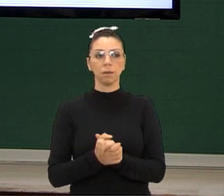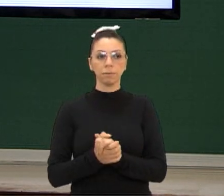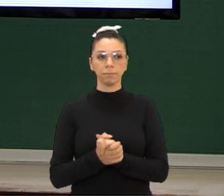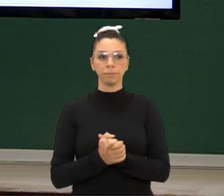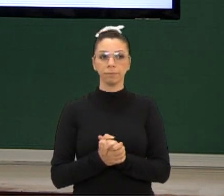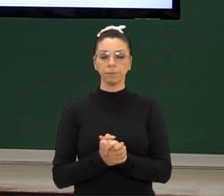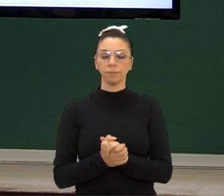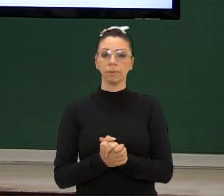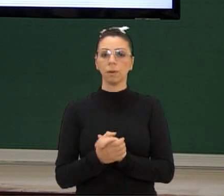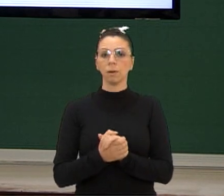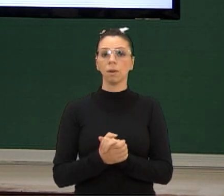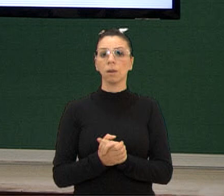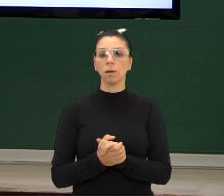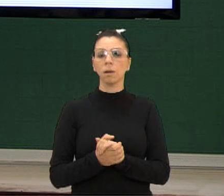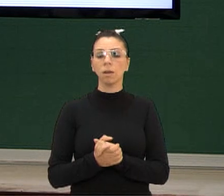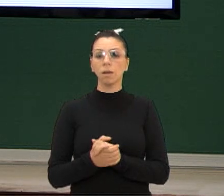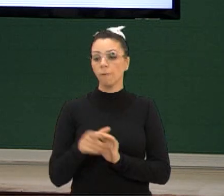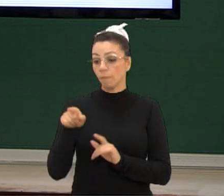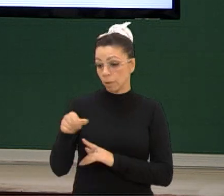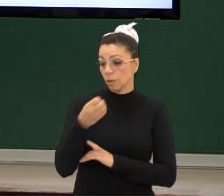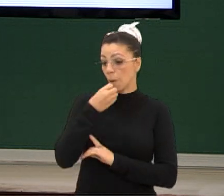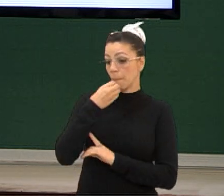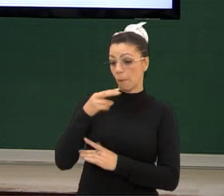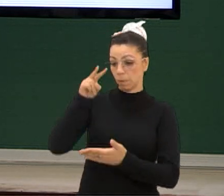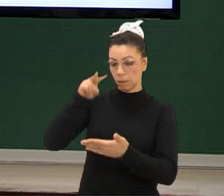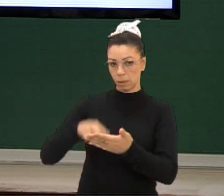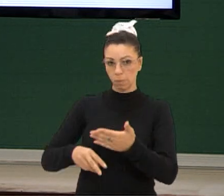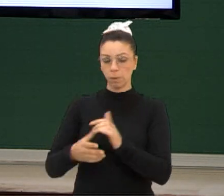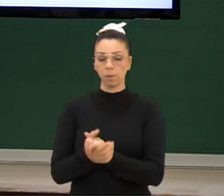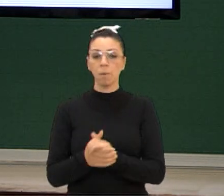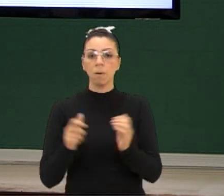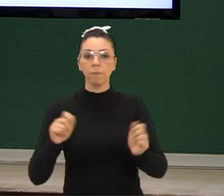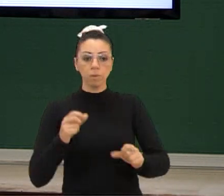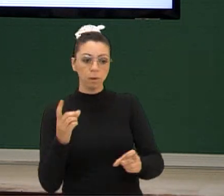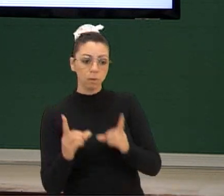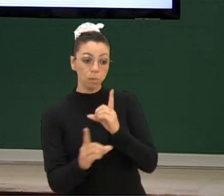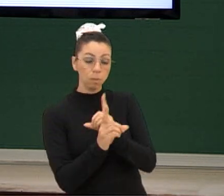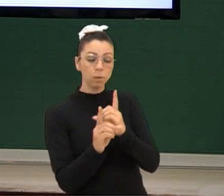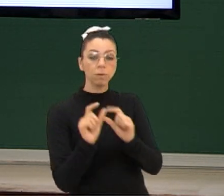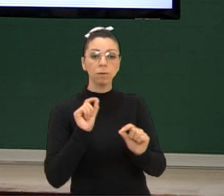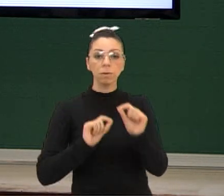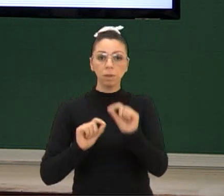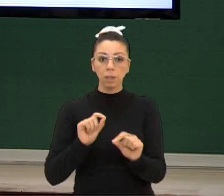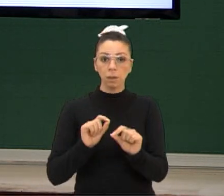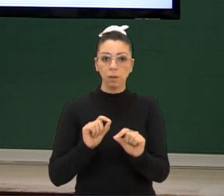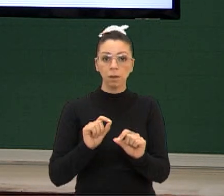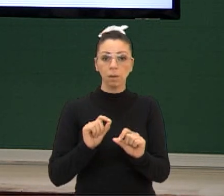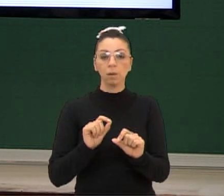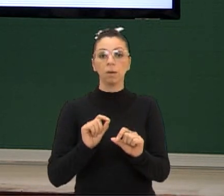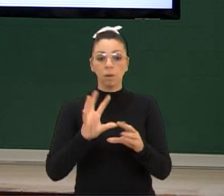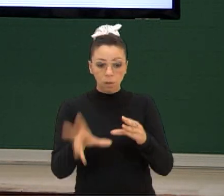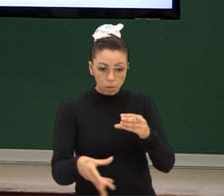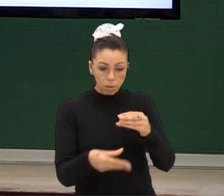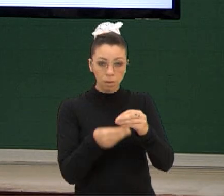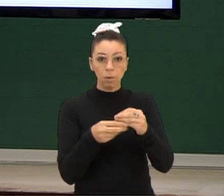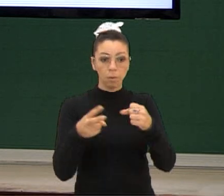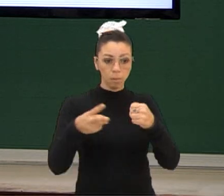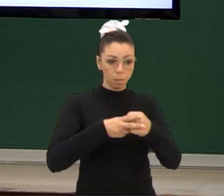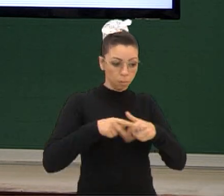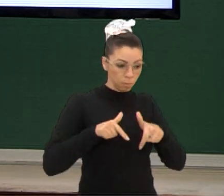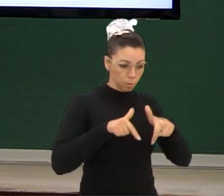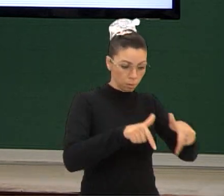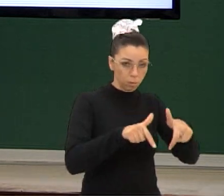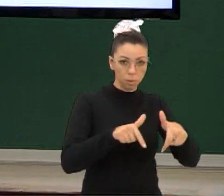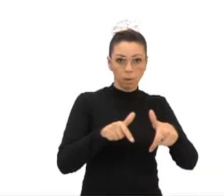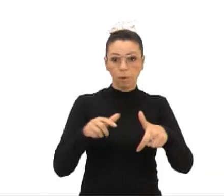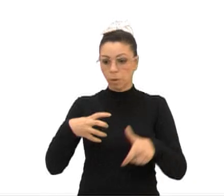um predicado verbo nominal? Aquele que vai unir uma ação com uma característica. Lembram disso? Um tempinho para você